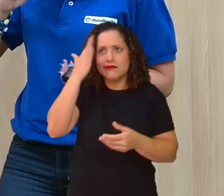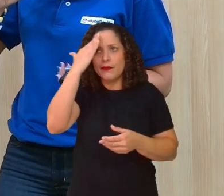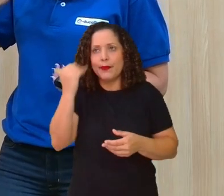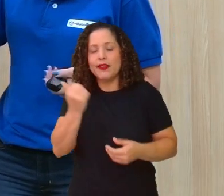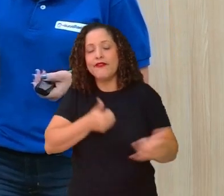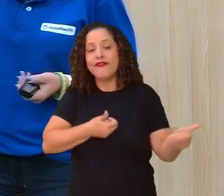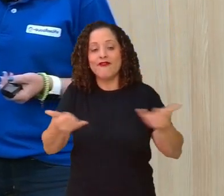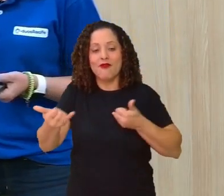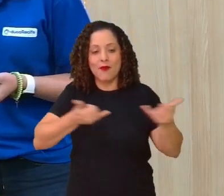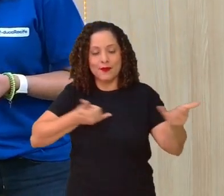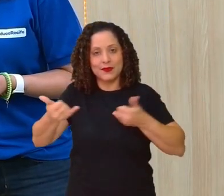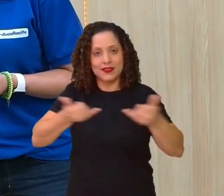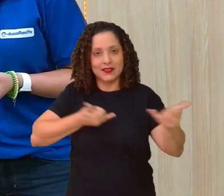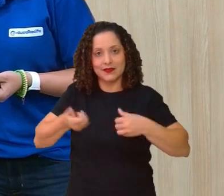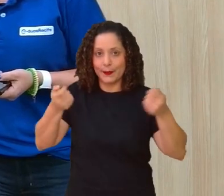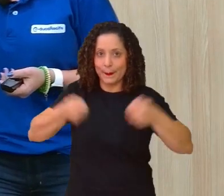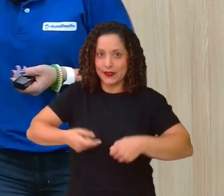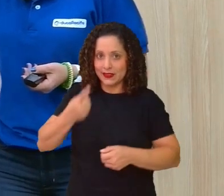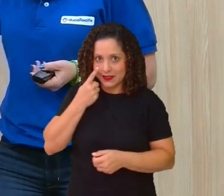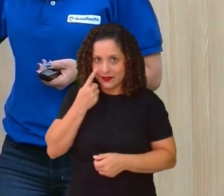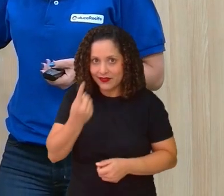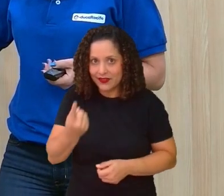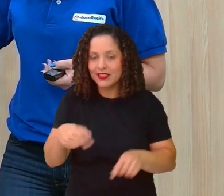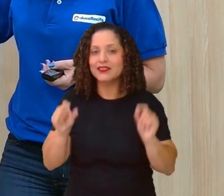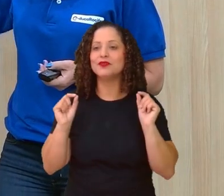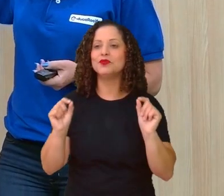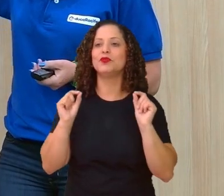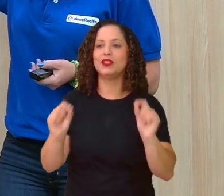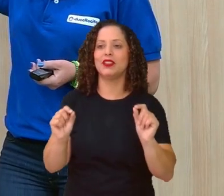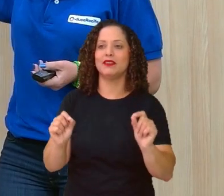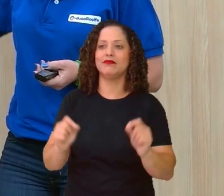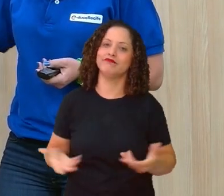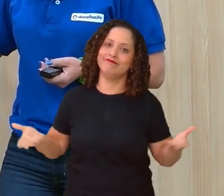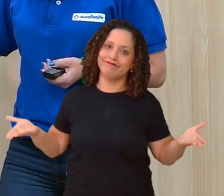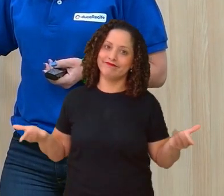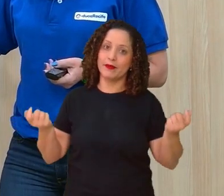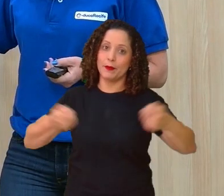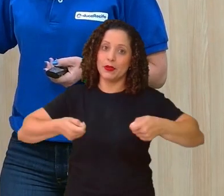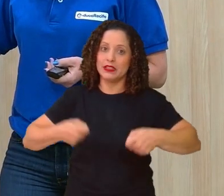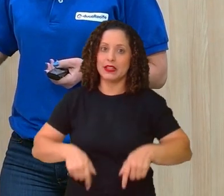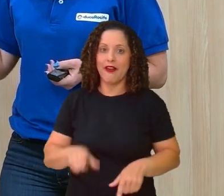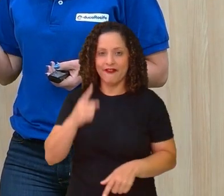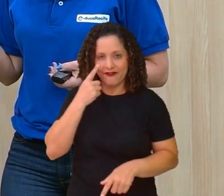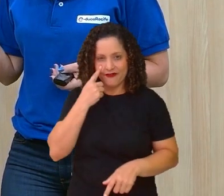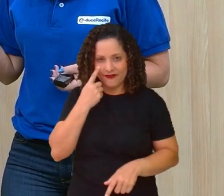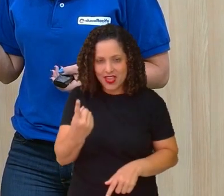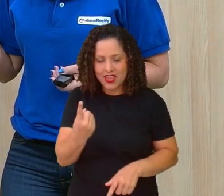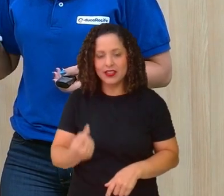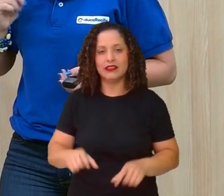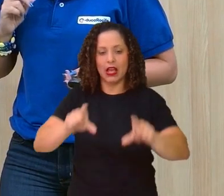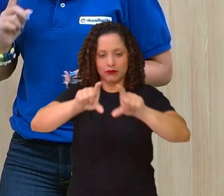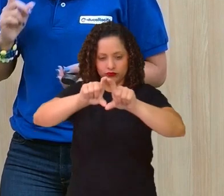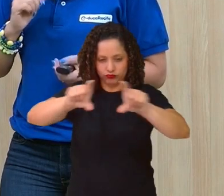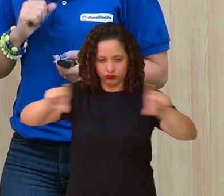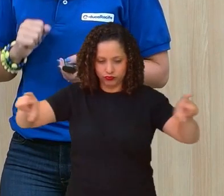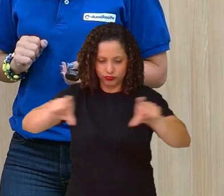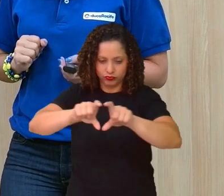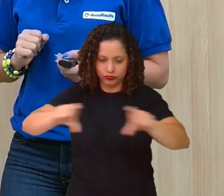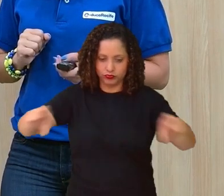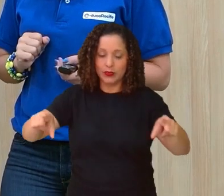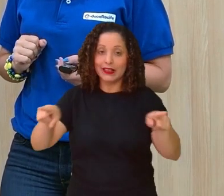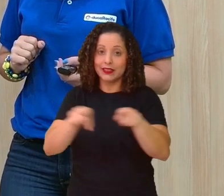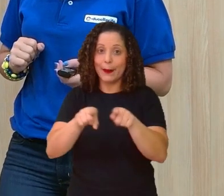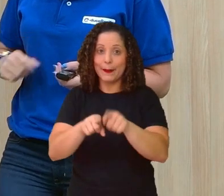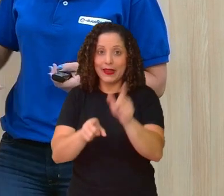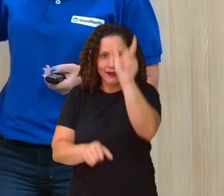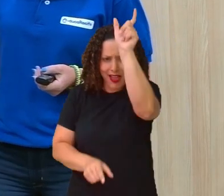eu tenho que olhar na horizontal e na vertical, porque essa é uma tabela de dupla entrada.